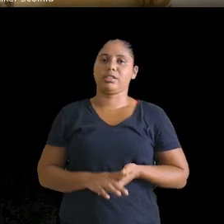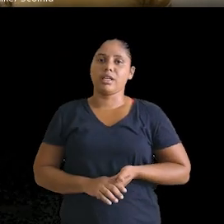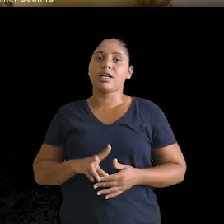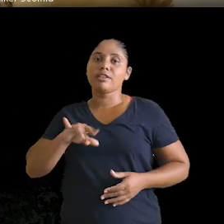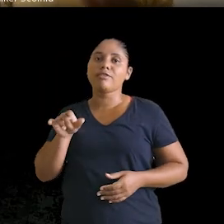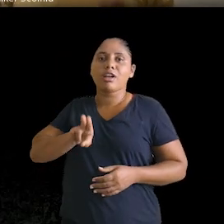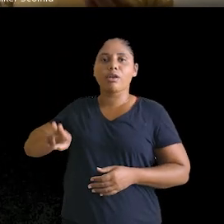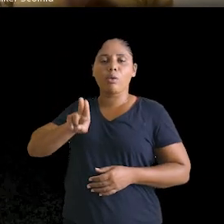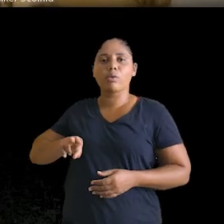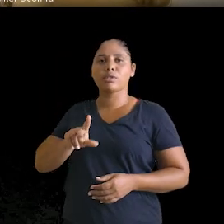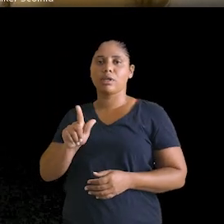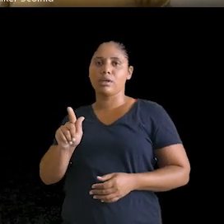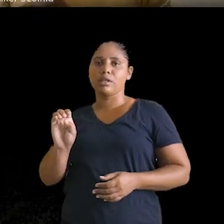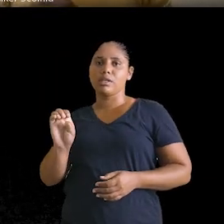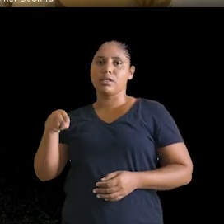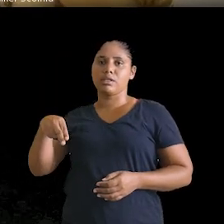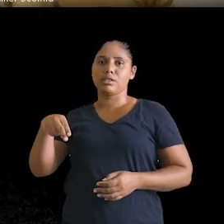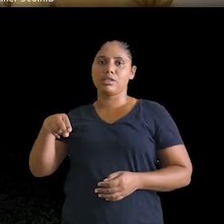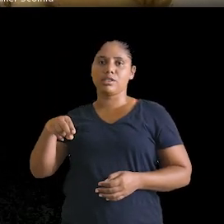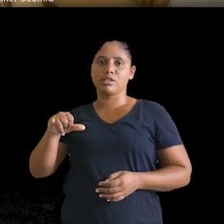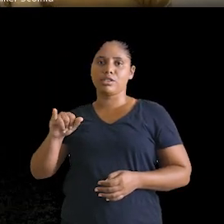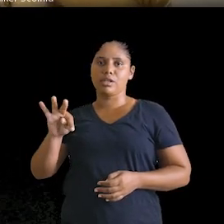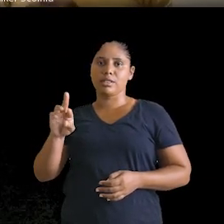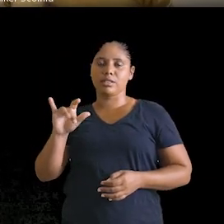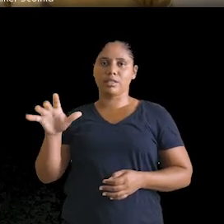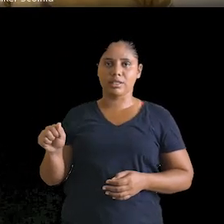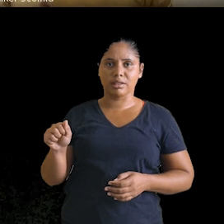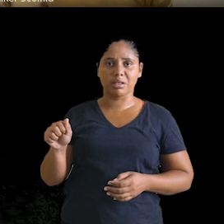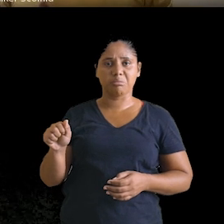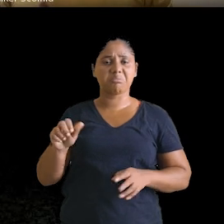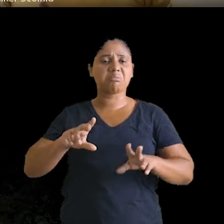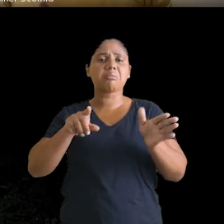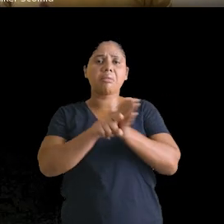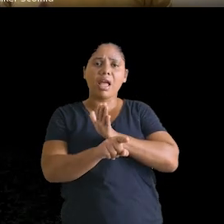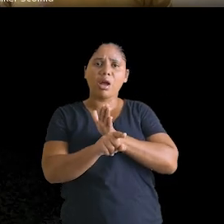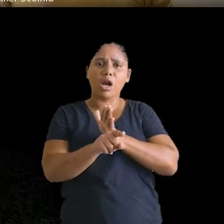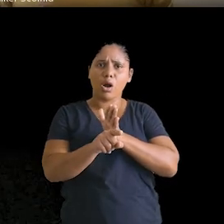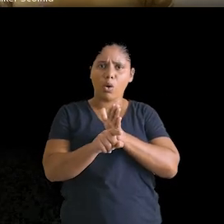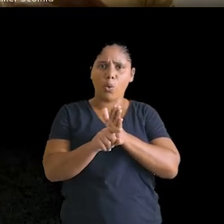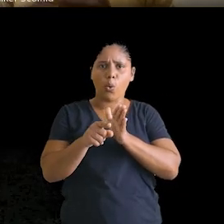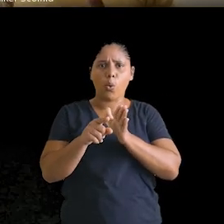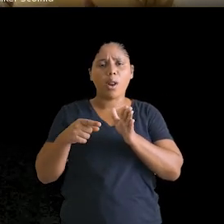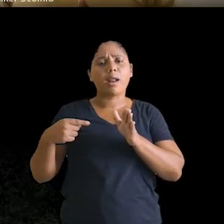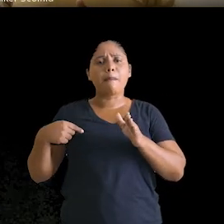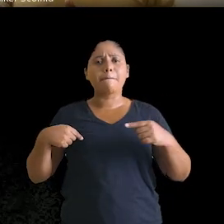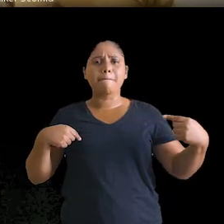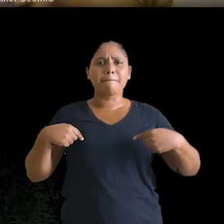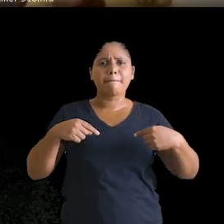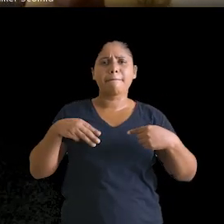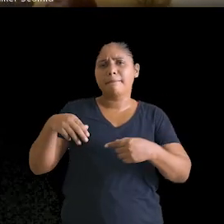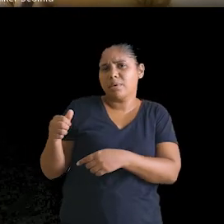tá? Questão de peitos ou mamas. Não fala, você fala tórax, tá?